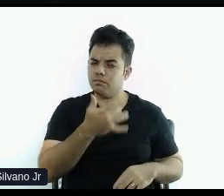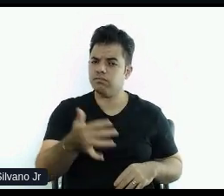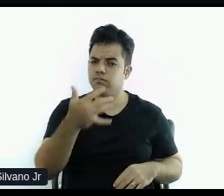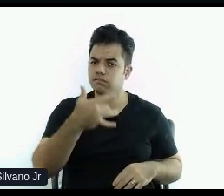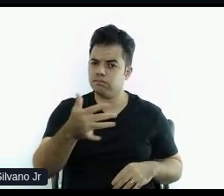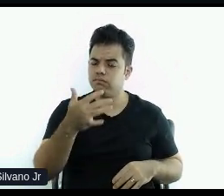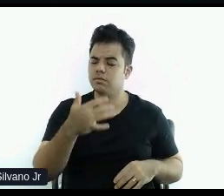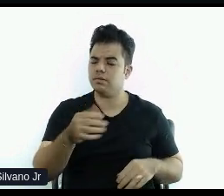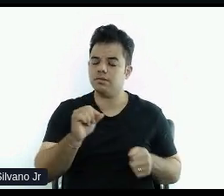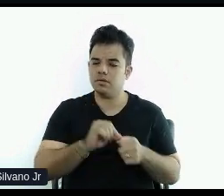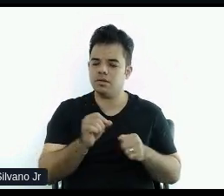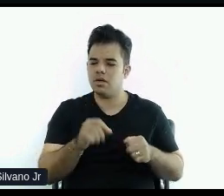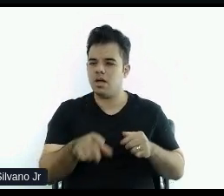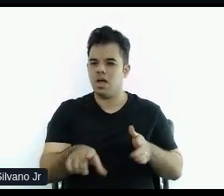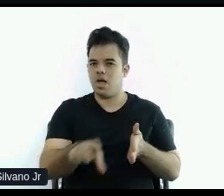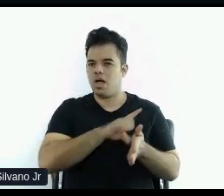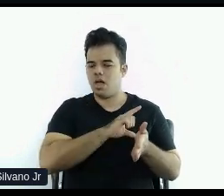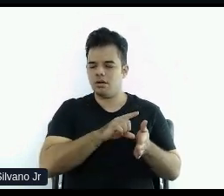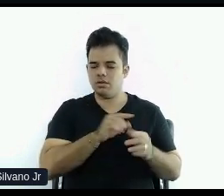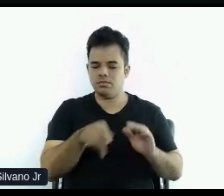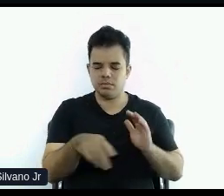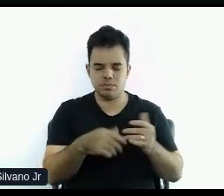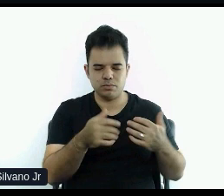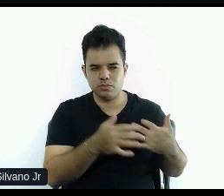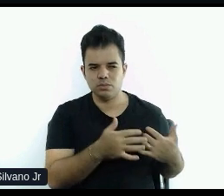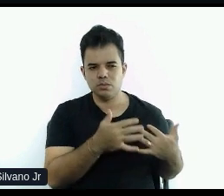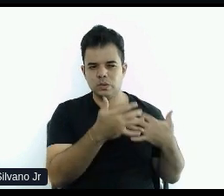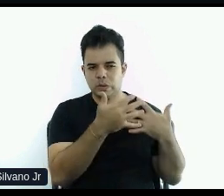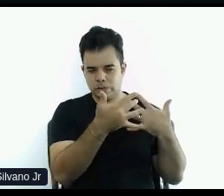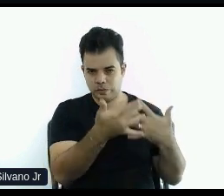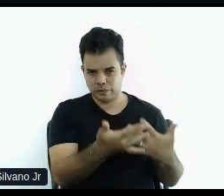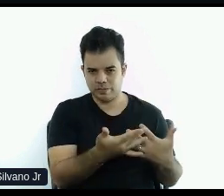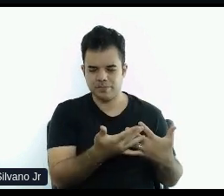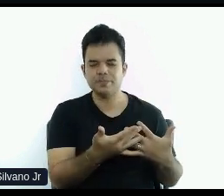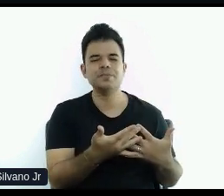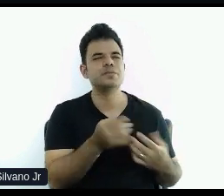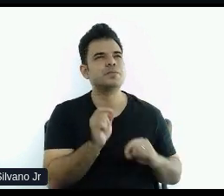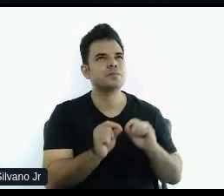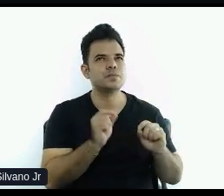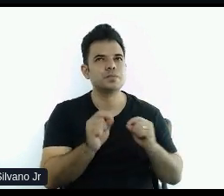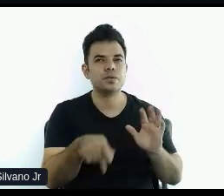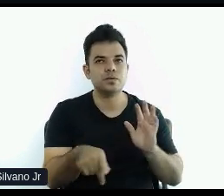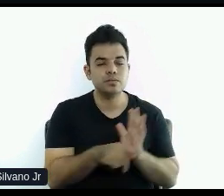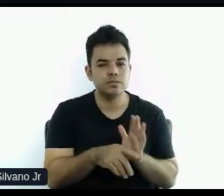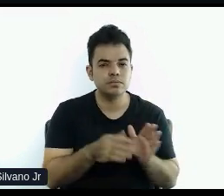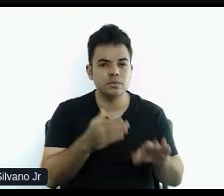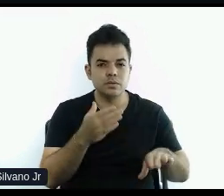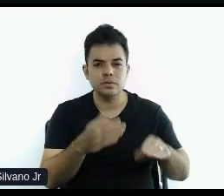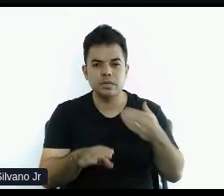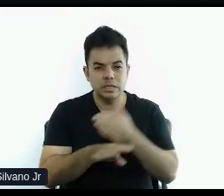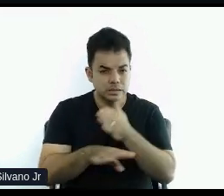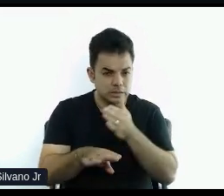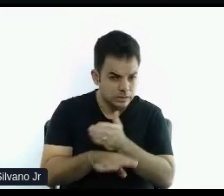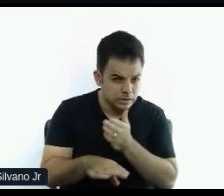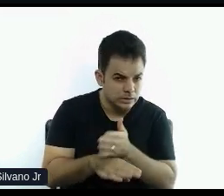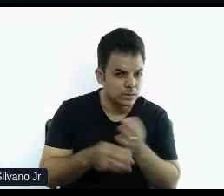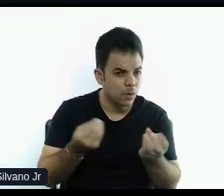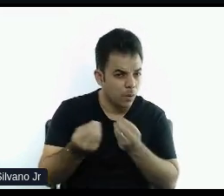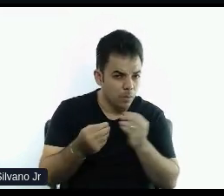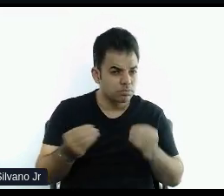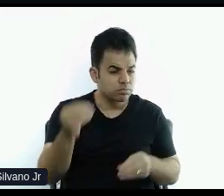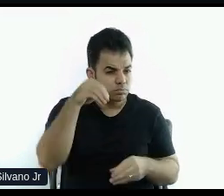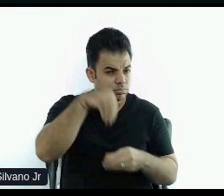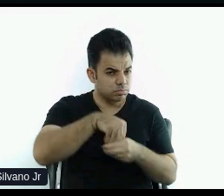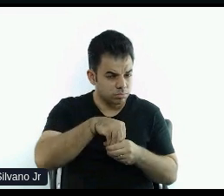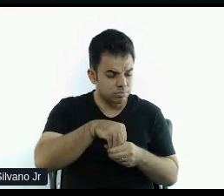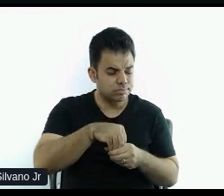um levantamento das jornadas para poder entender quais são os fluxos existentes na aplicação e os